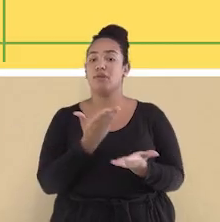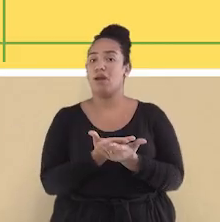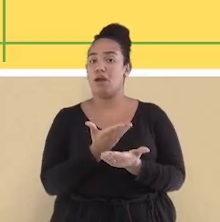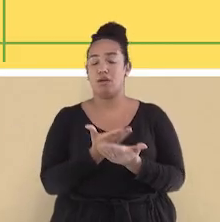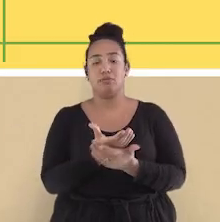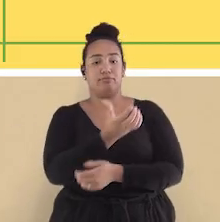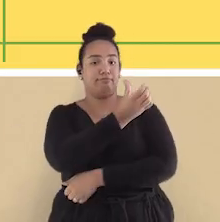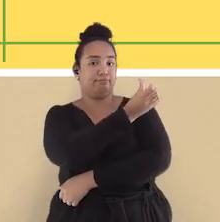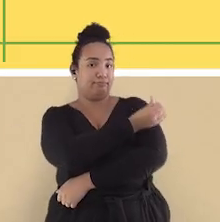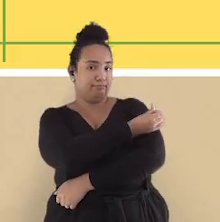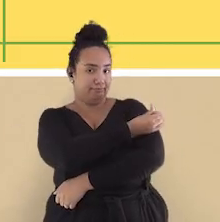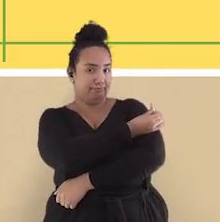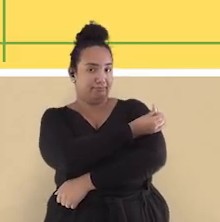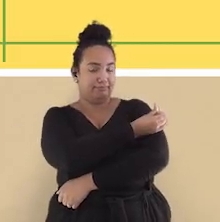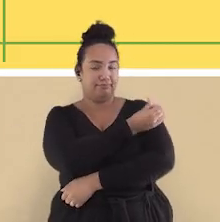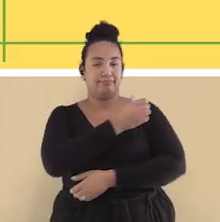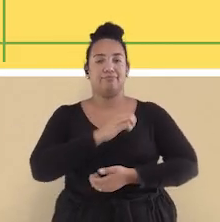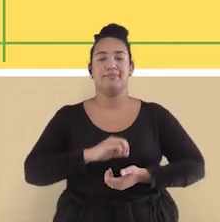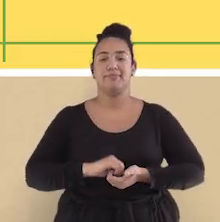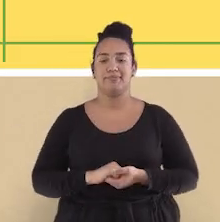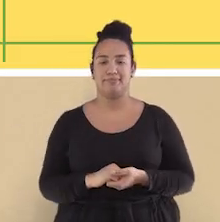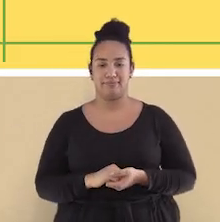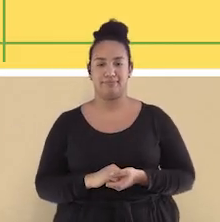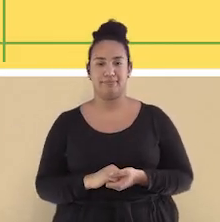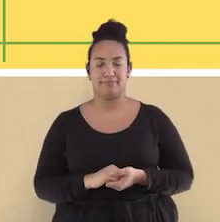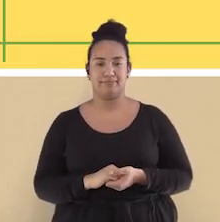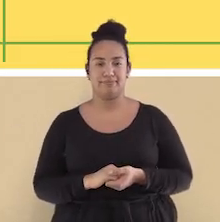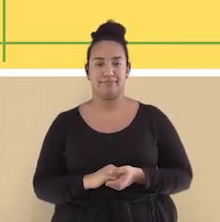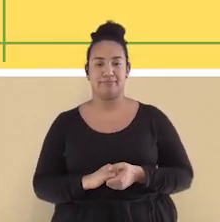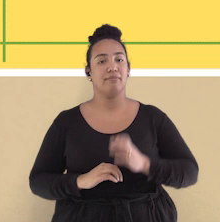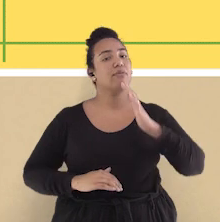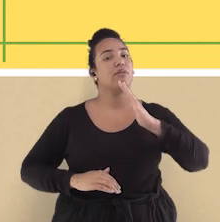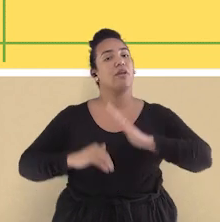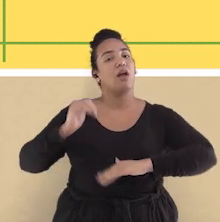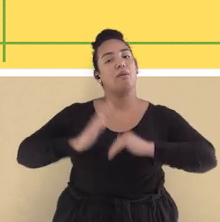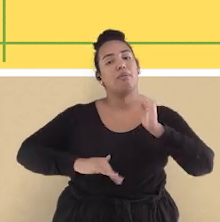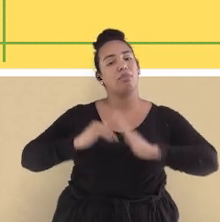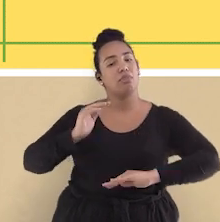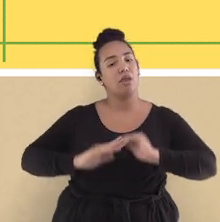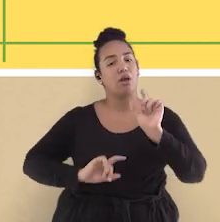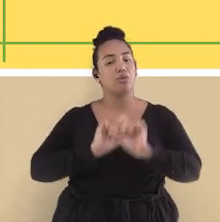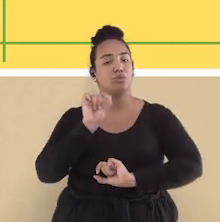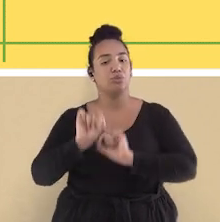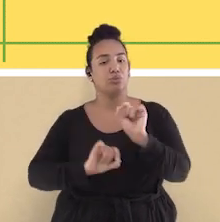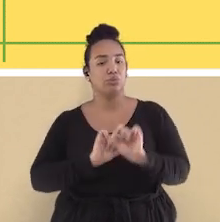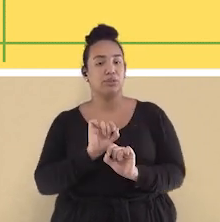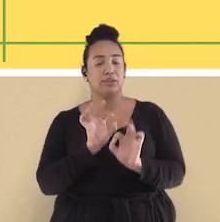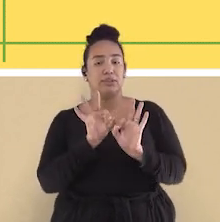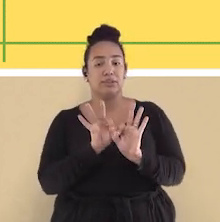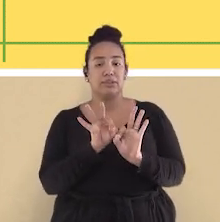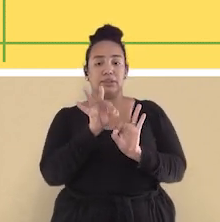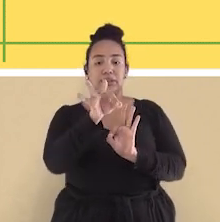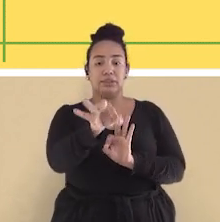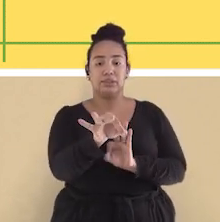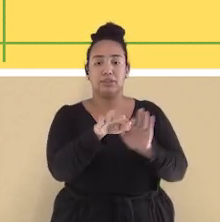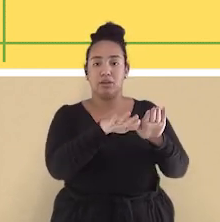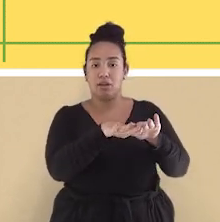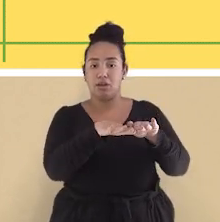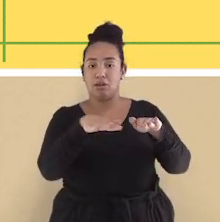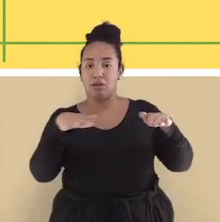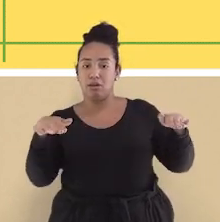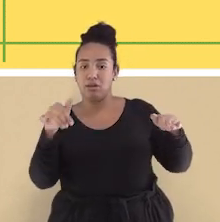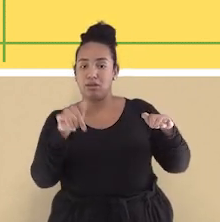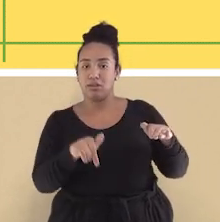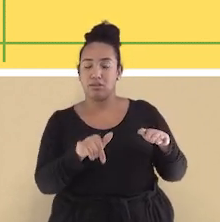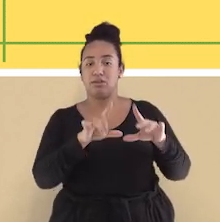Esta aula é destinada ao 6º ano dos anos finais e trabalha a habilidade de medir